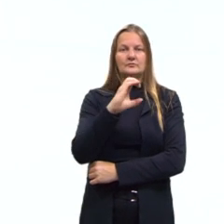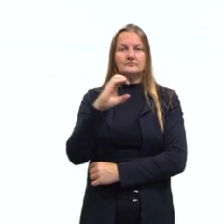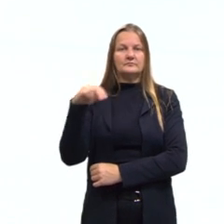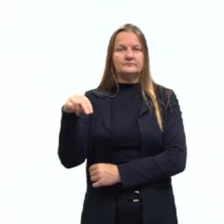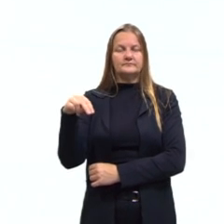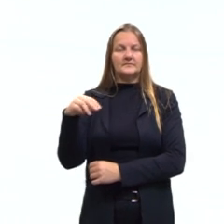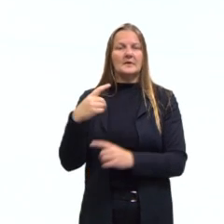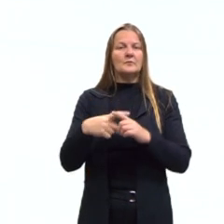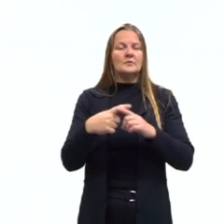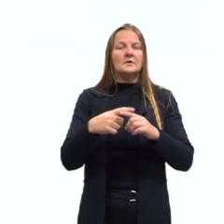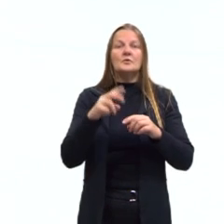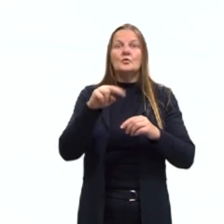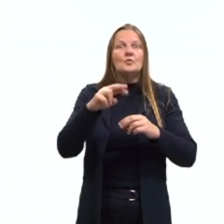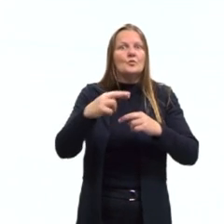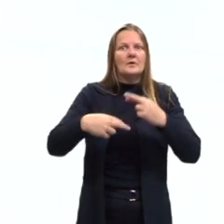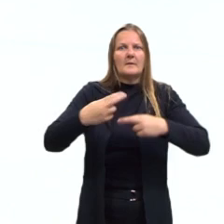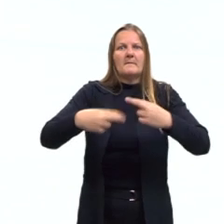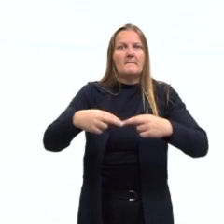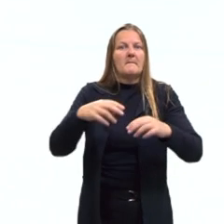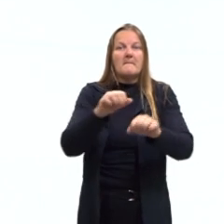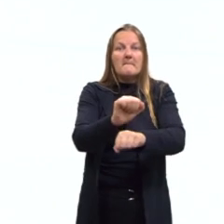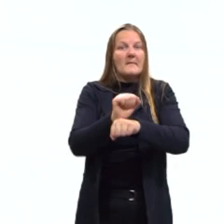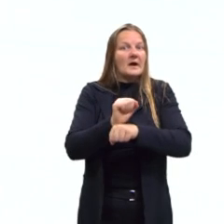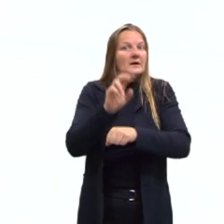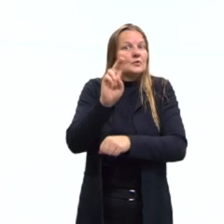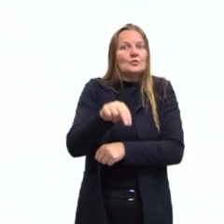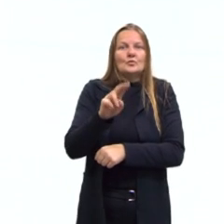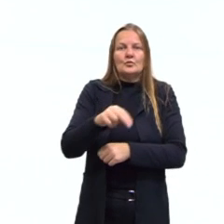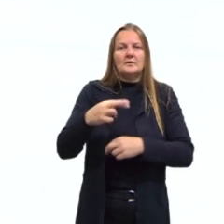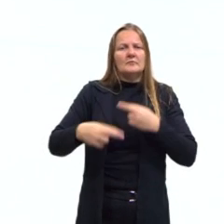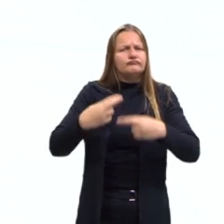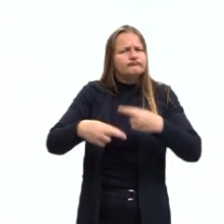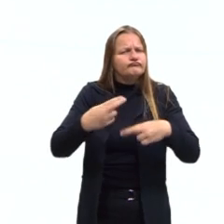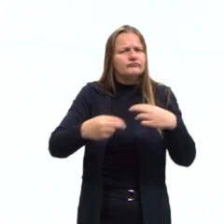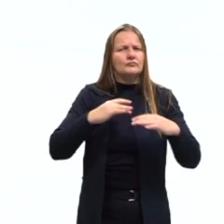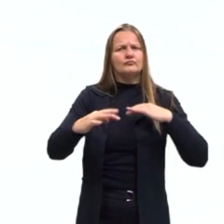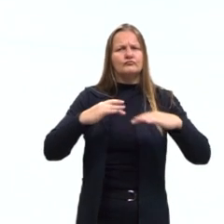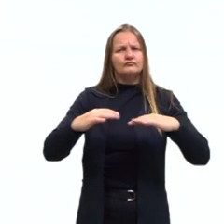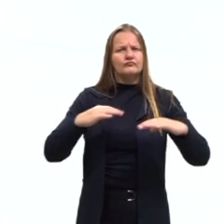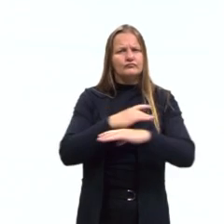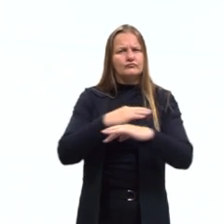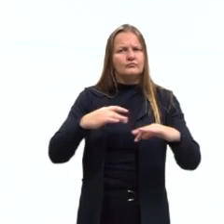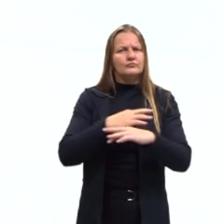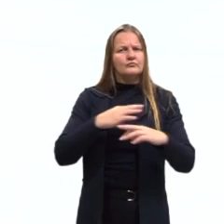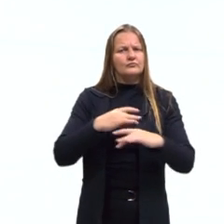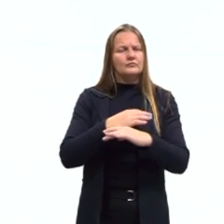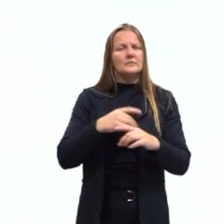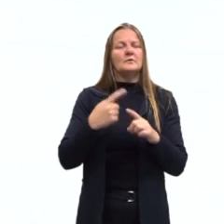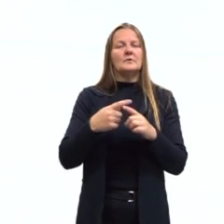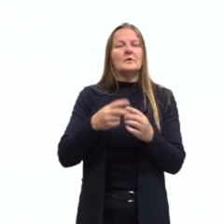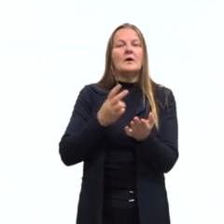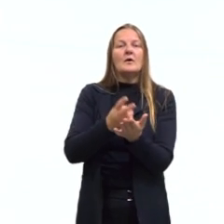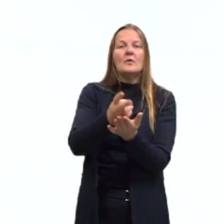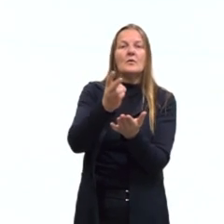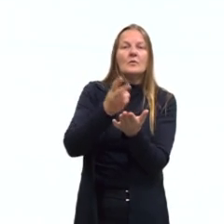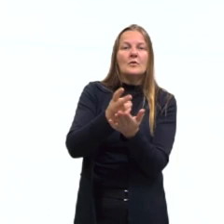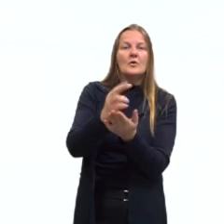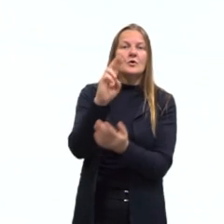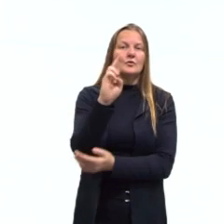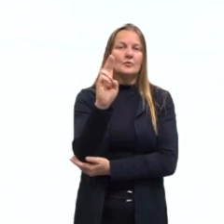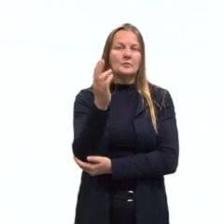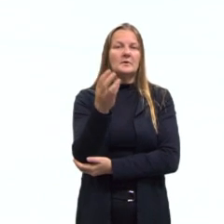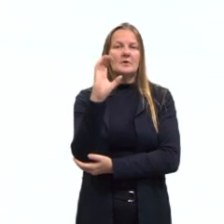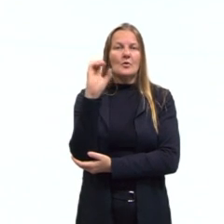equilíbrio dinâmico porque não cessa a reação nela tá sempre acontecendo e eu posso ter algumas constantes mas eu vou